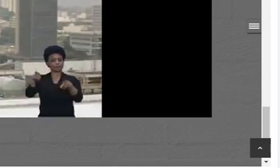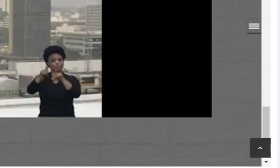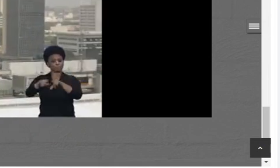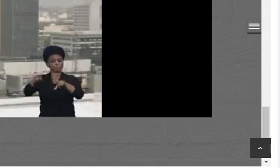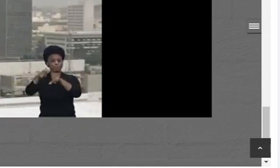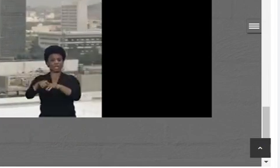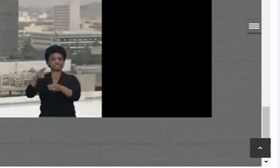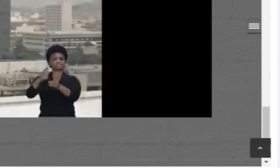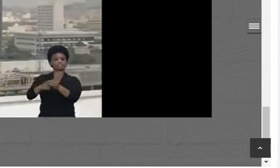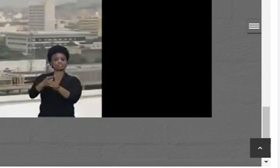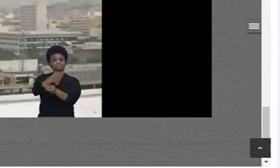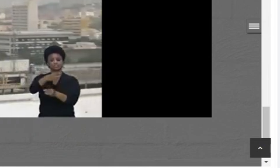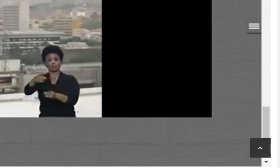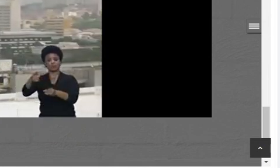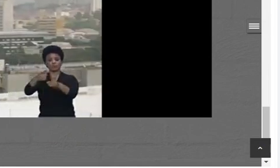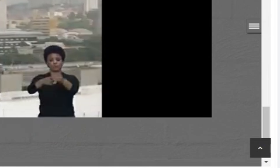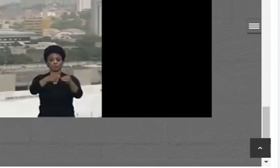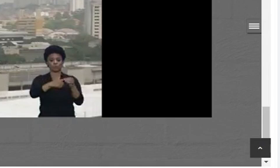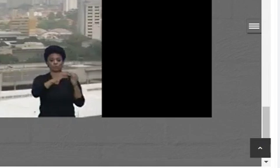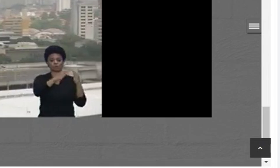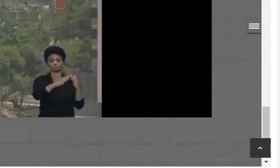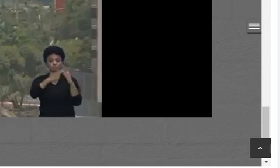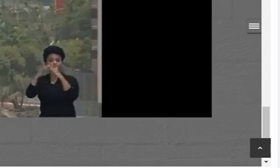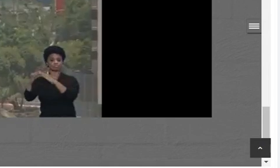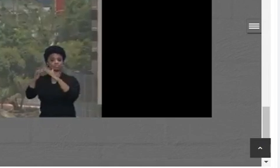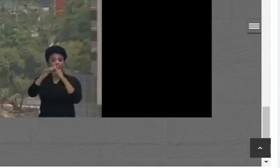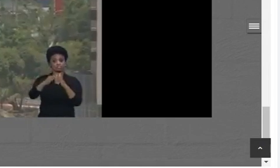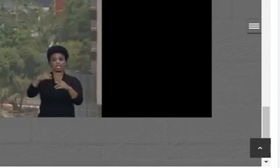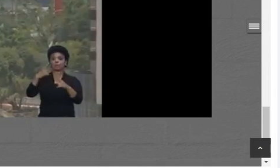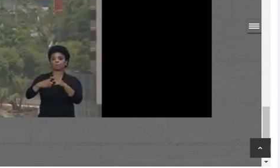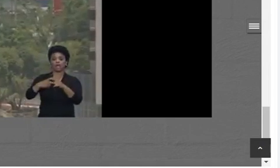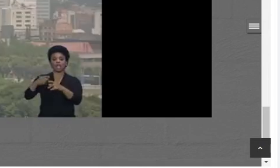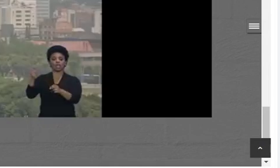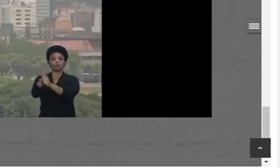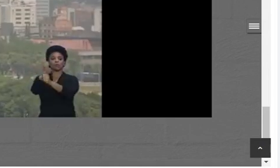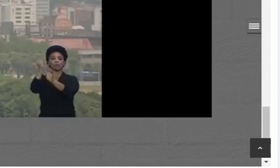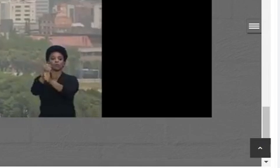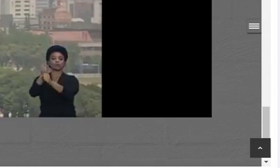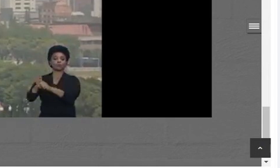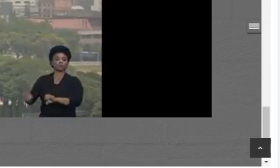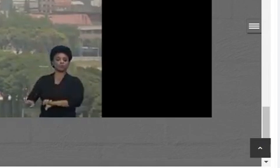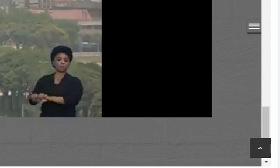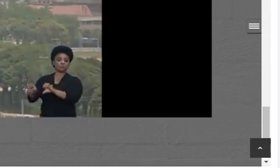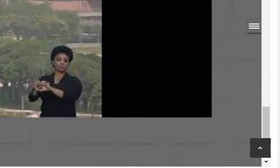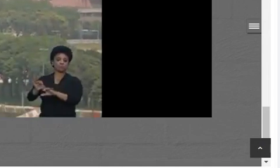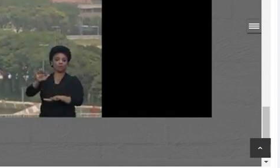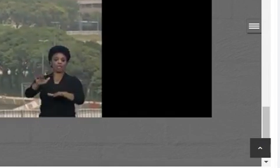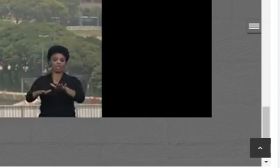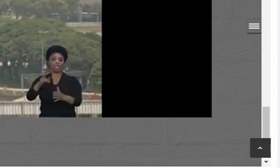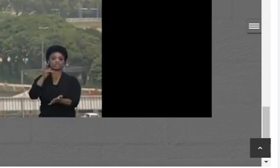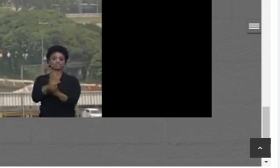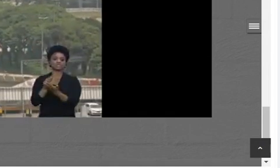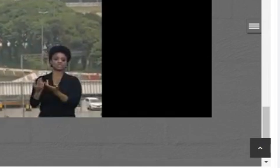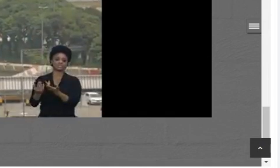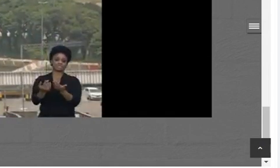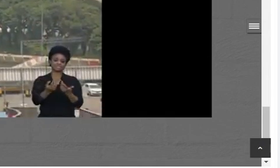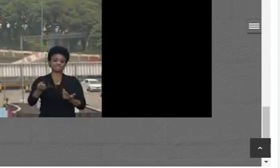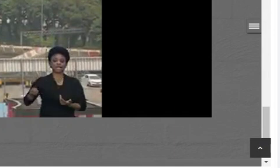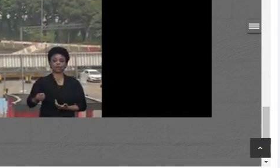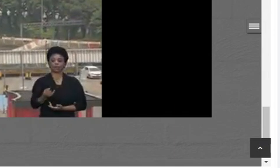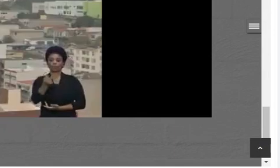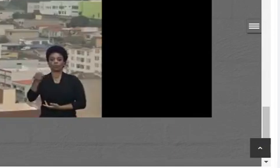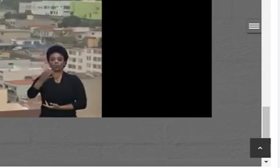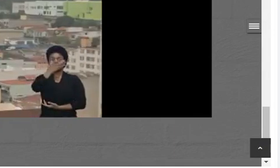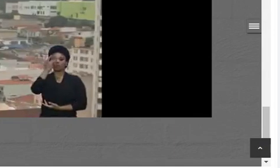cidade ou cidades vizinhas. O motivo para a construção dessas estruturas é quase sempre o mesmo: a quantidade de pessoas